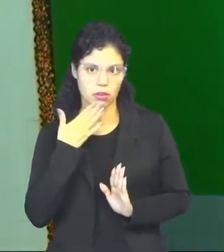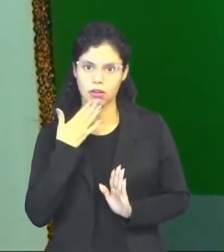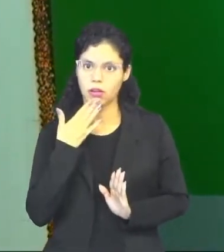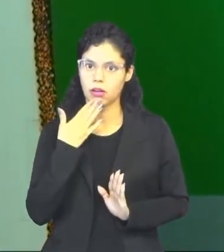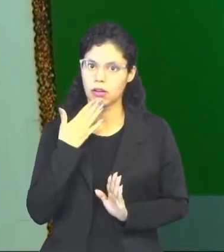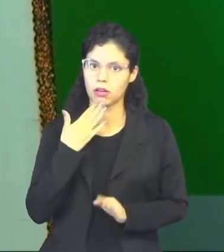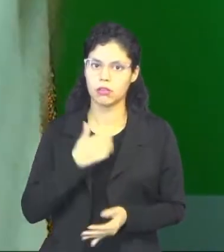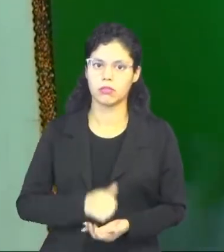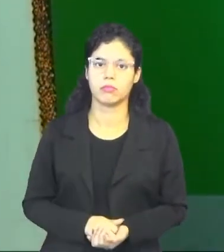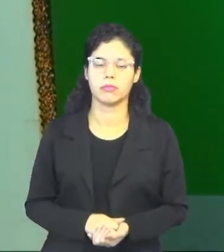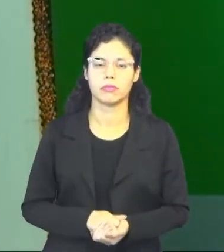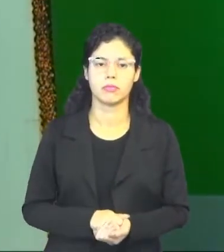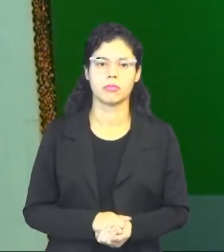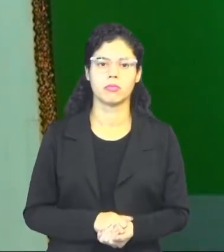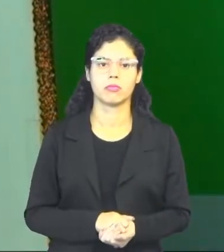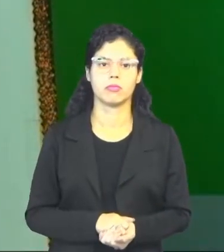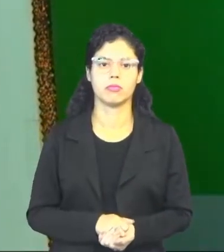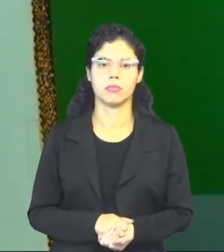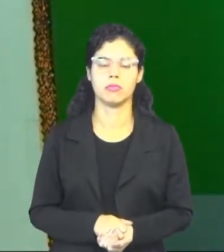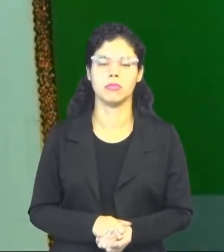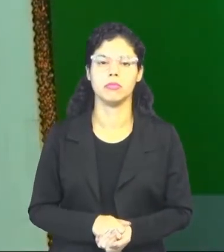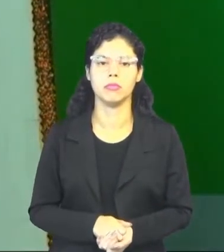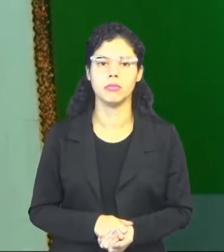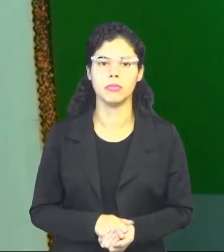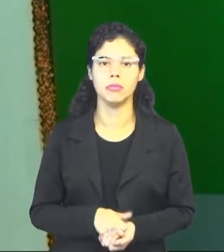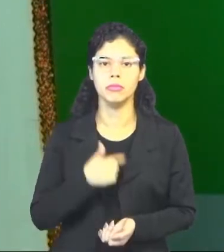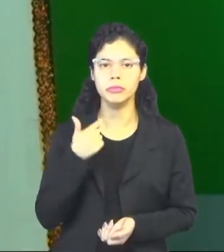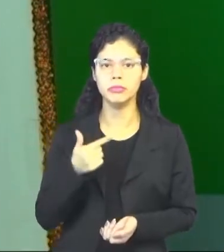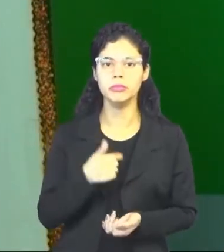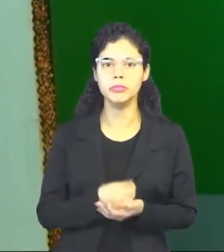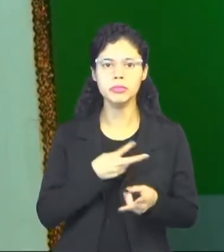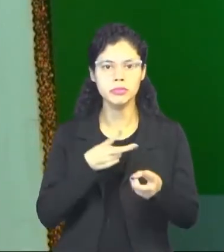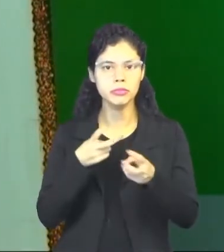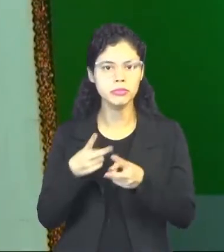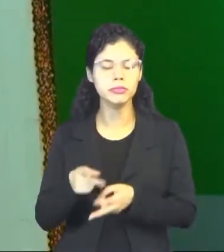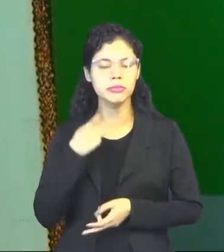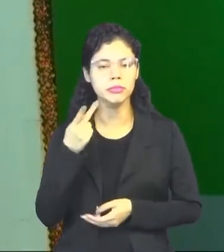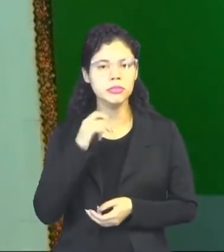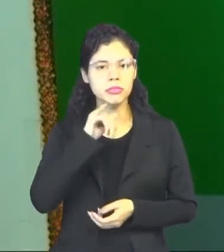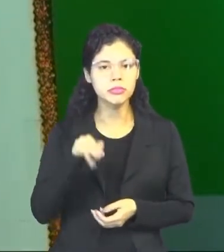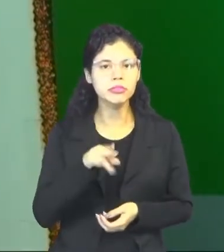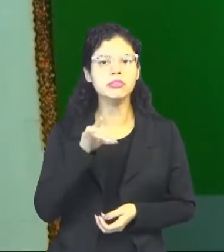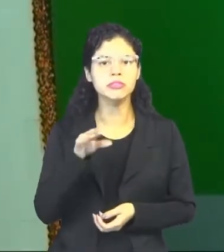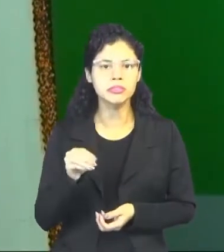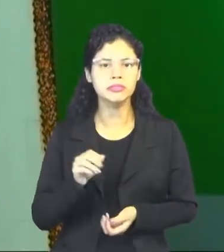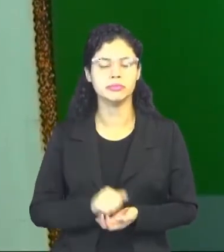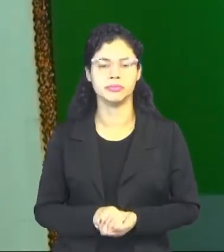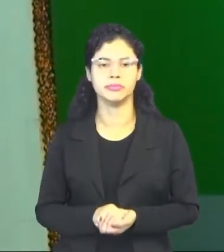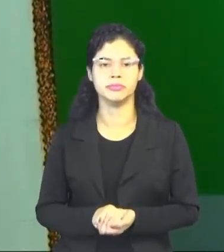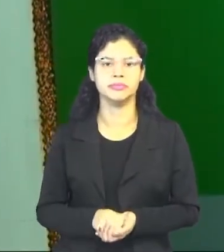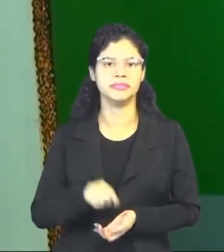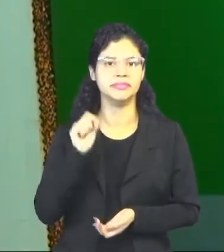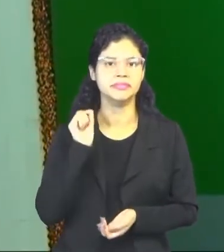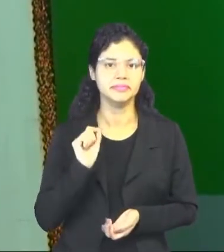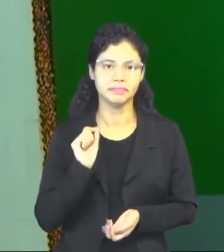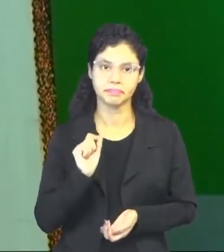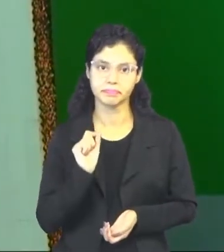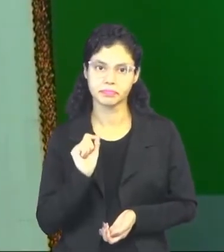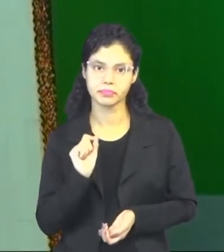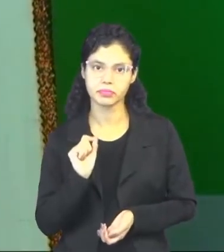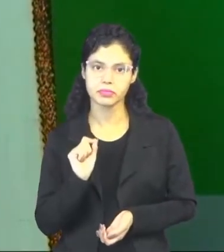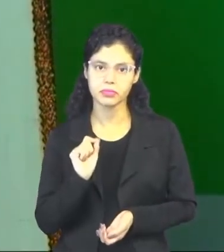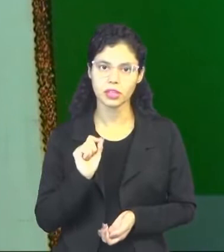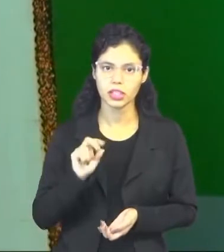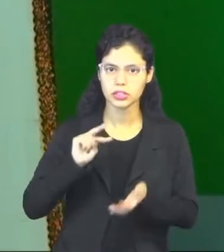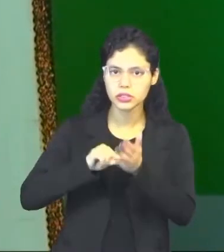o boletim do filho, tá? Questão 2. Observe a fala do pai de Joãozinho, né? O que